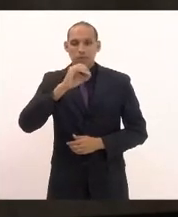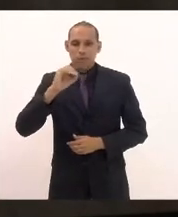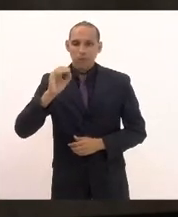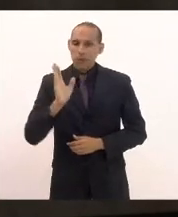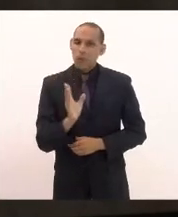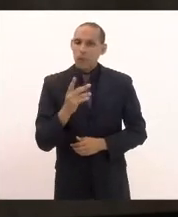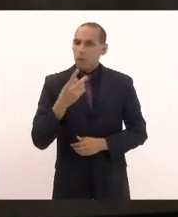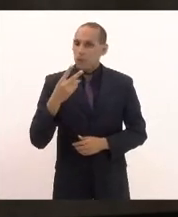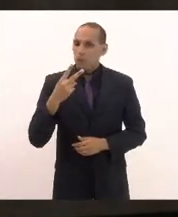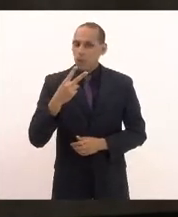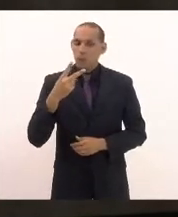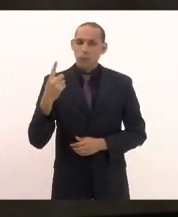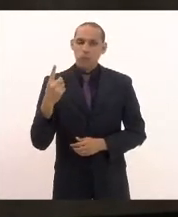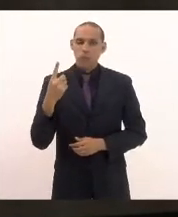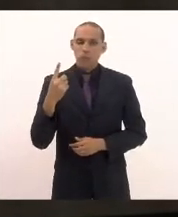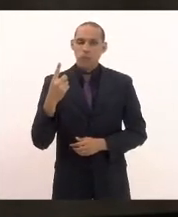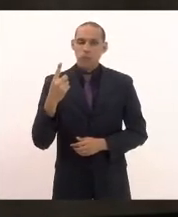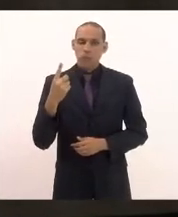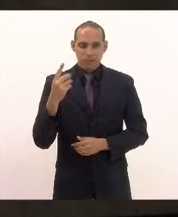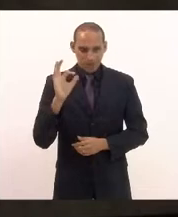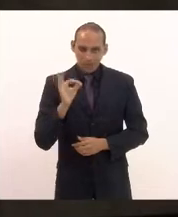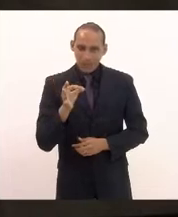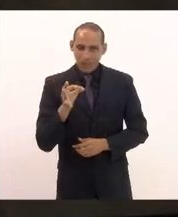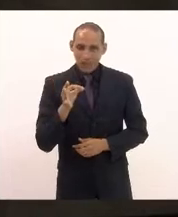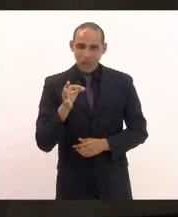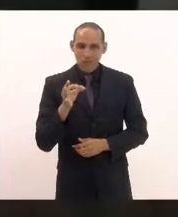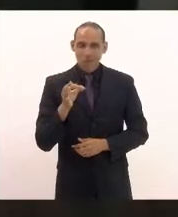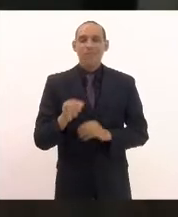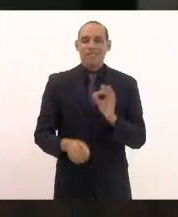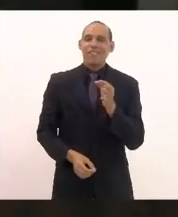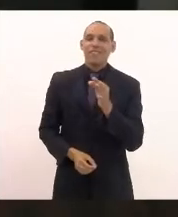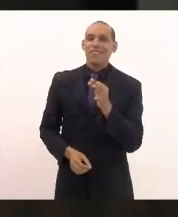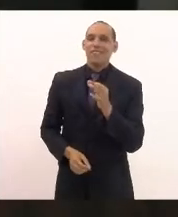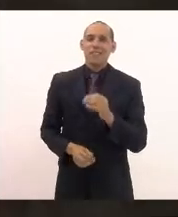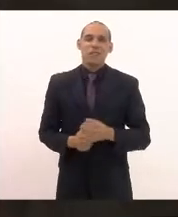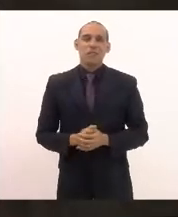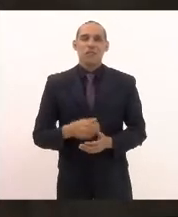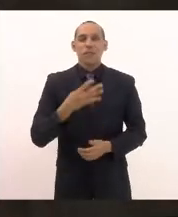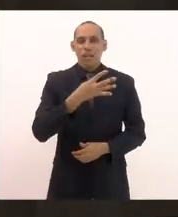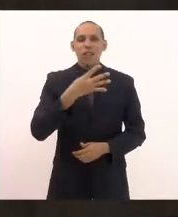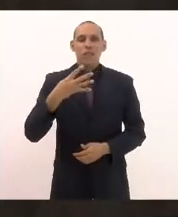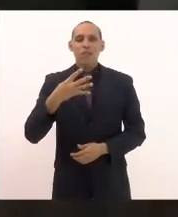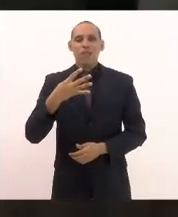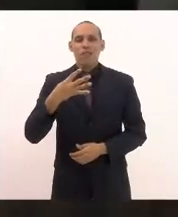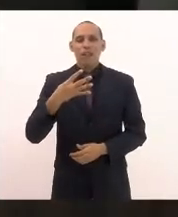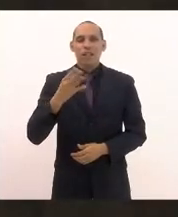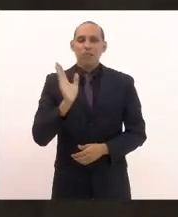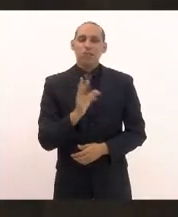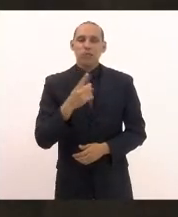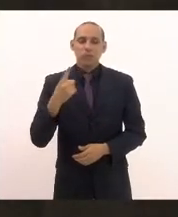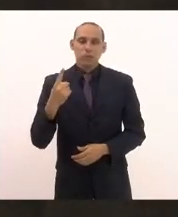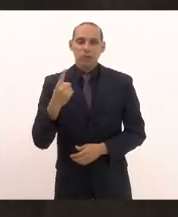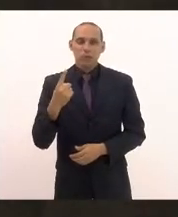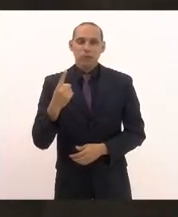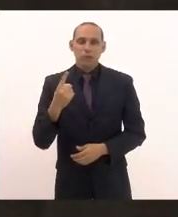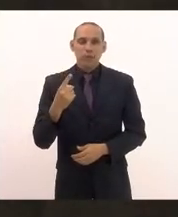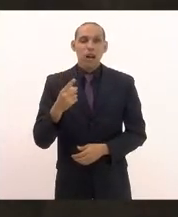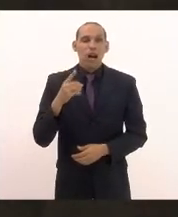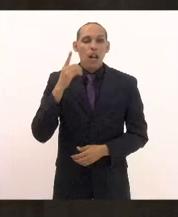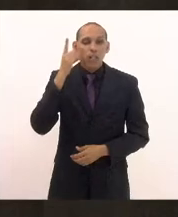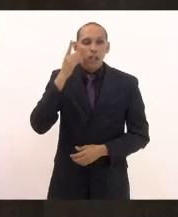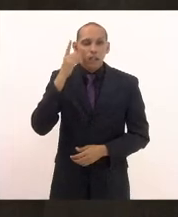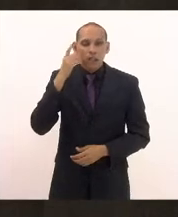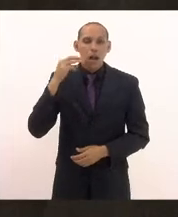4.700/21, essa era, presidente. Deputado, exatamente, 44/2021. Deputada Mônica